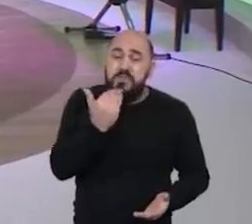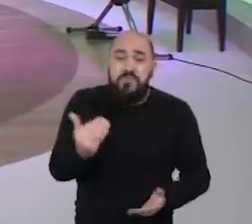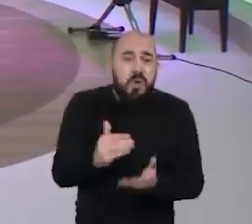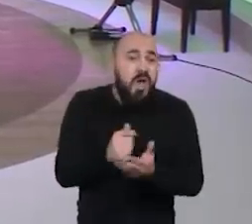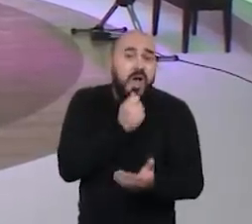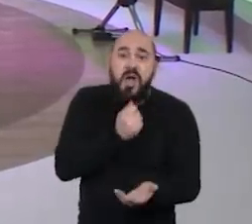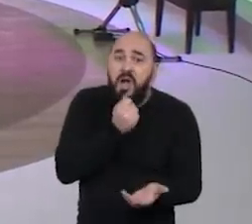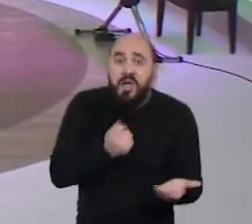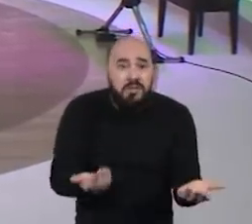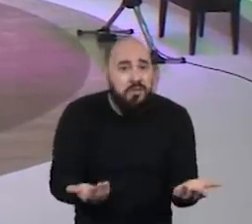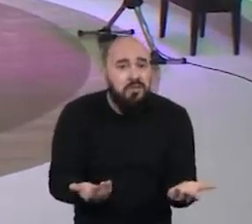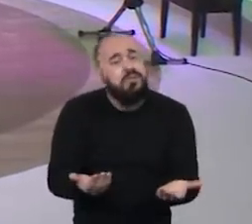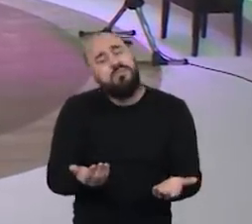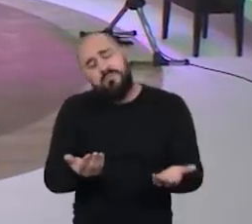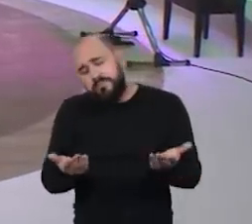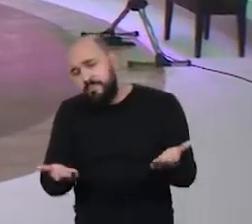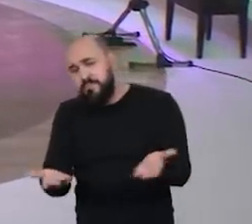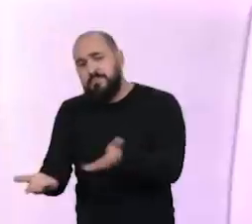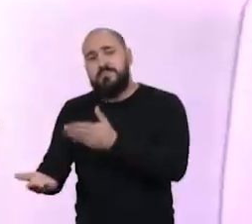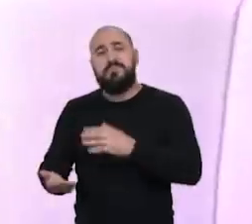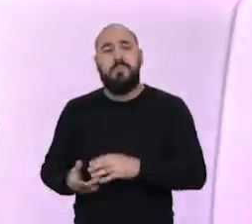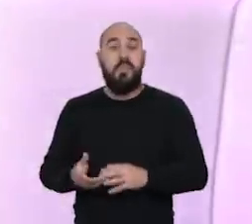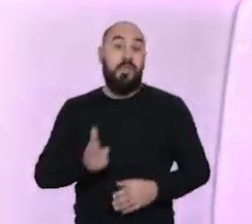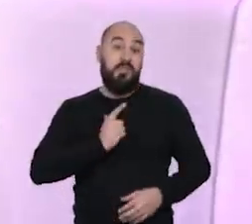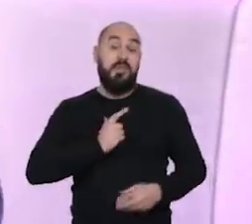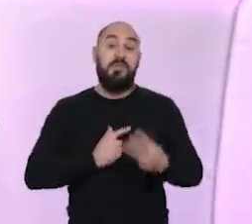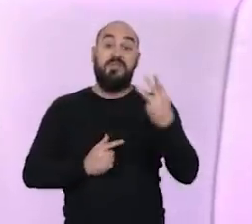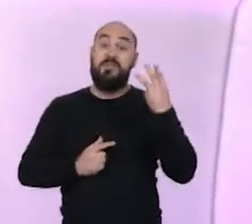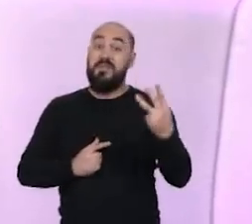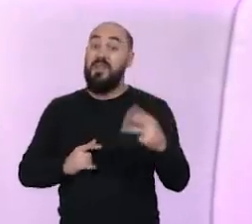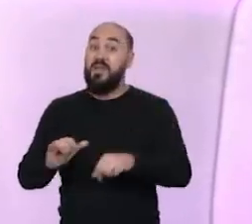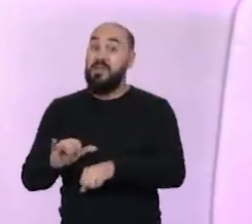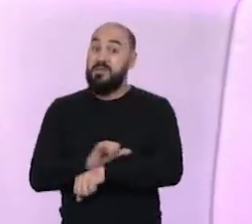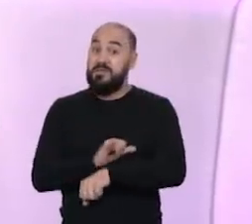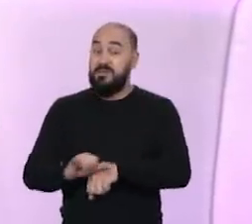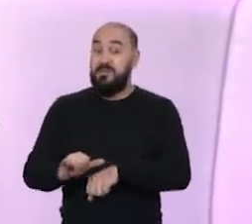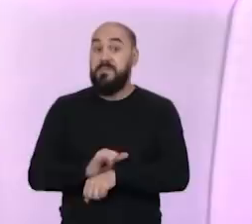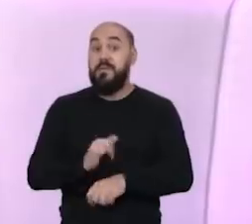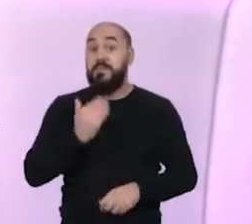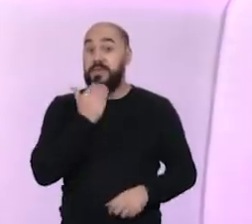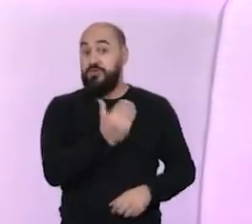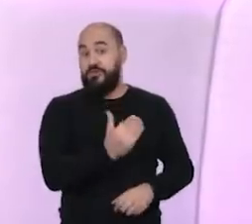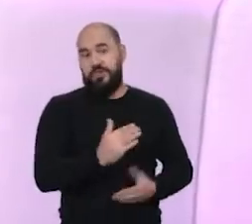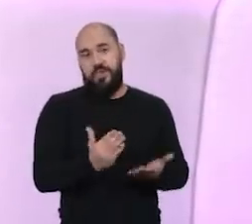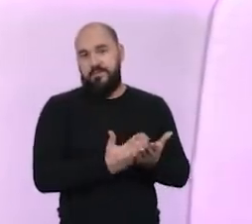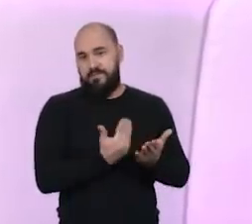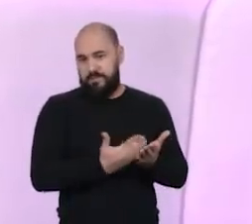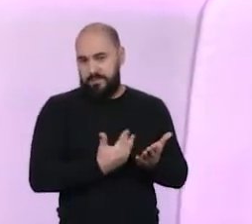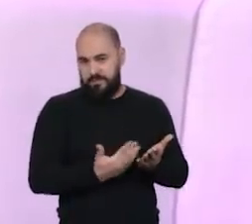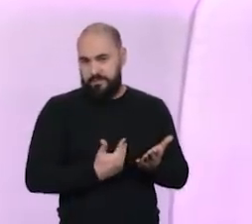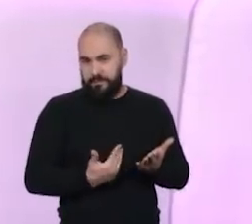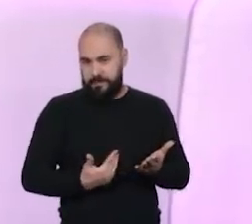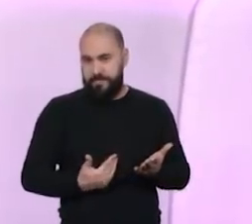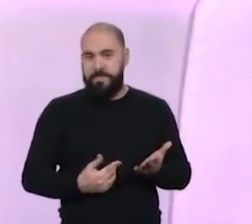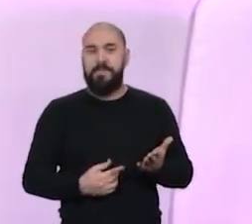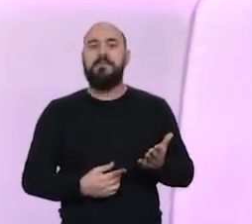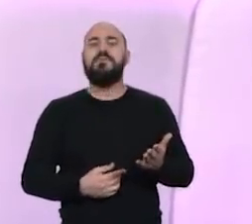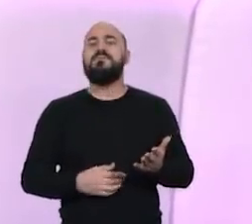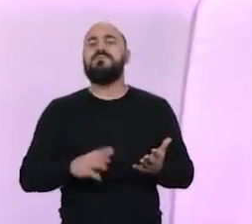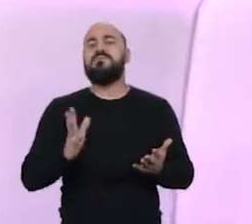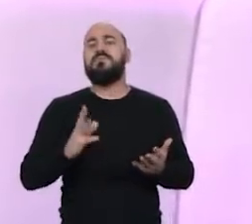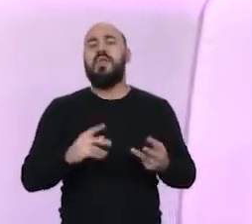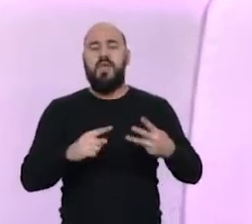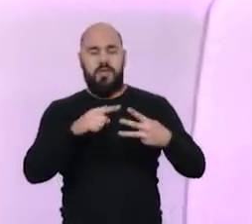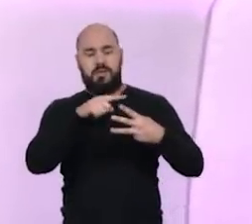Cris? Olha, então vamos fazer o seguinte. Você tem 3 formas de pedir essa revista. A gente brinca até nos corredores aqui, ó. Essa revista custa 4 vezes